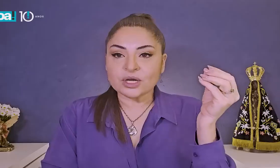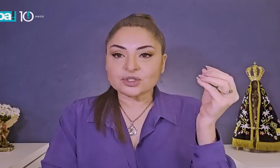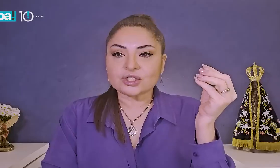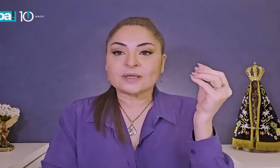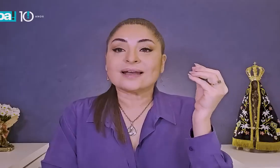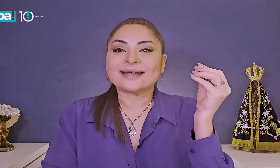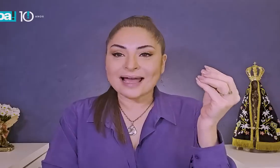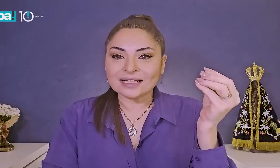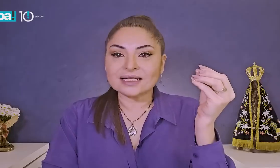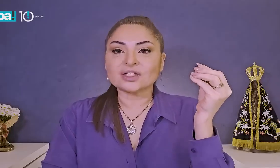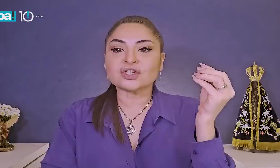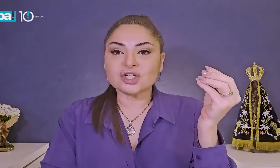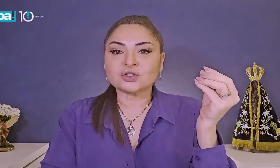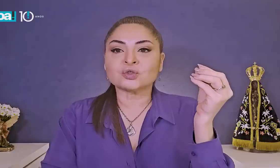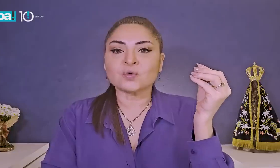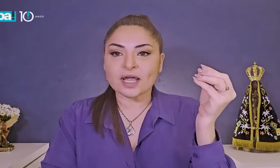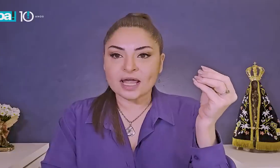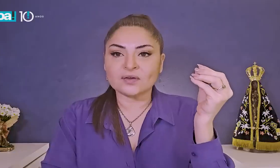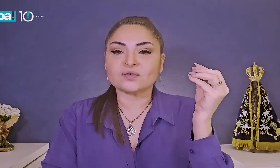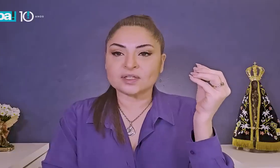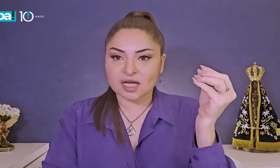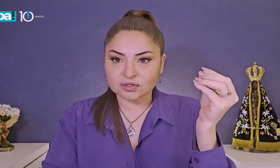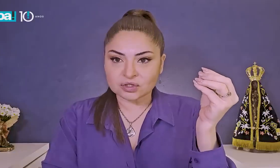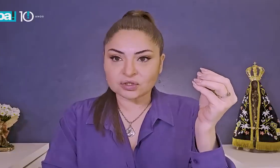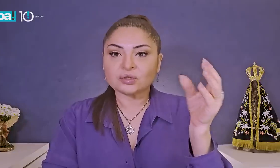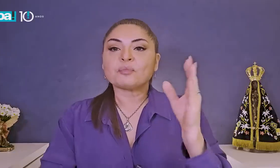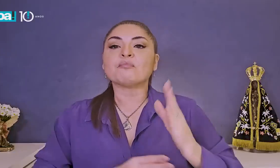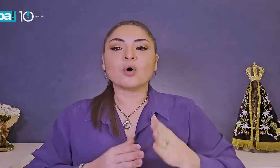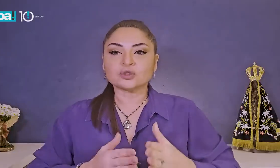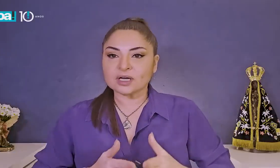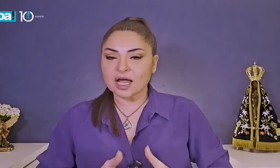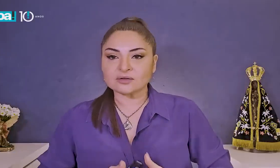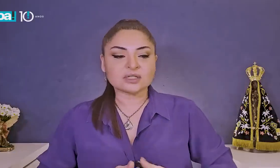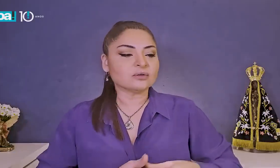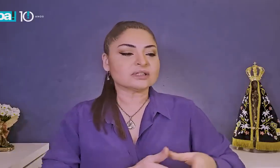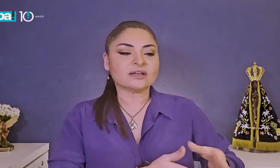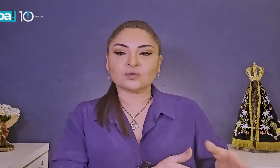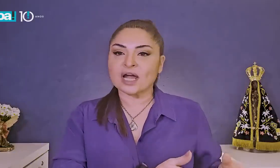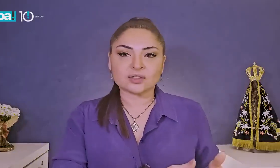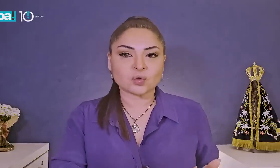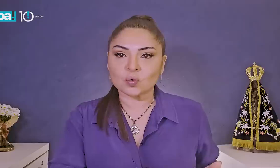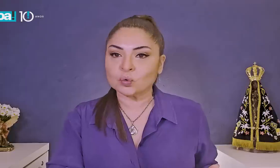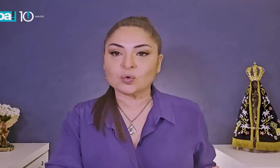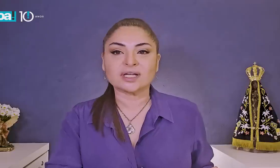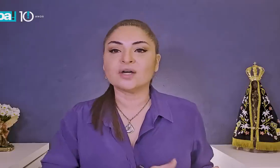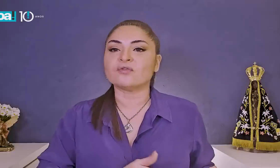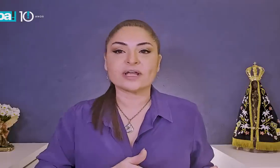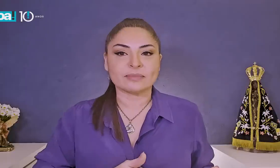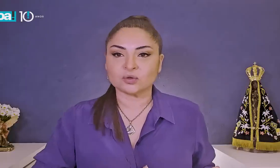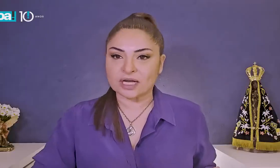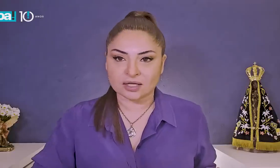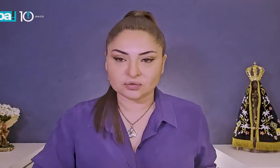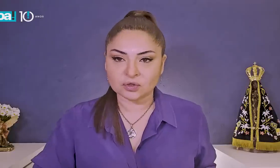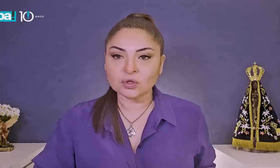Bom, gente, nada disso é verdade. Bolsonaro não teve um caso com o Lula, não